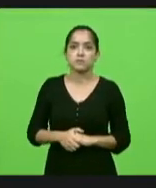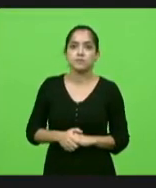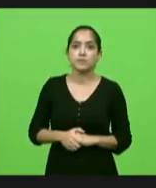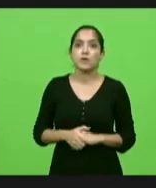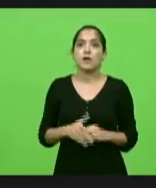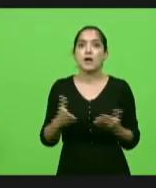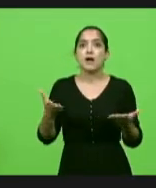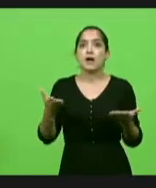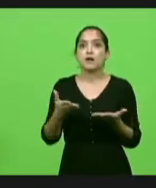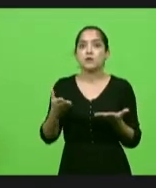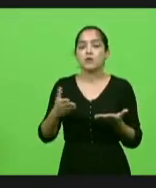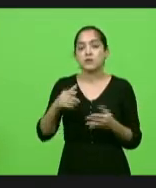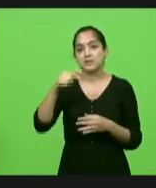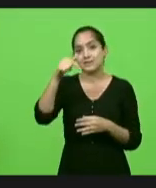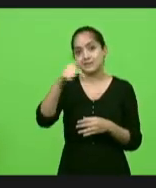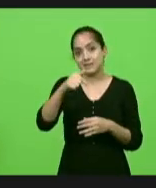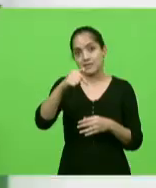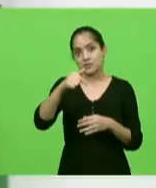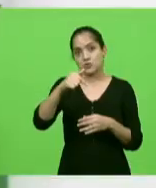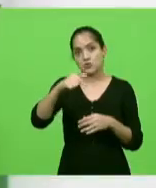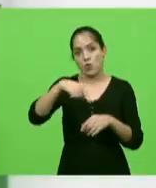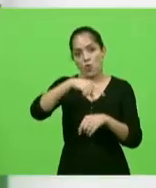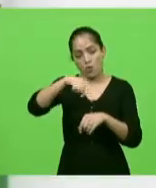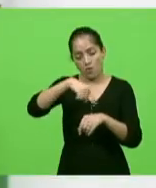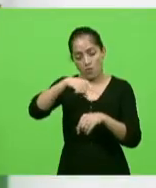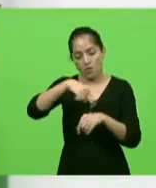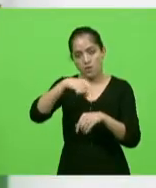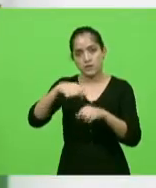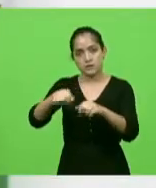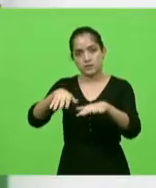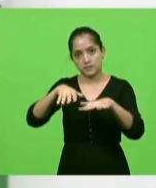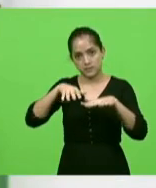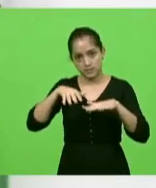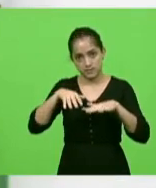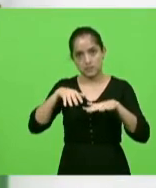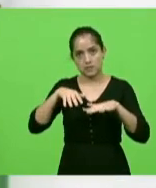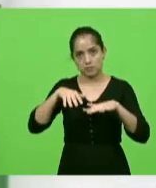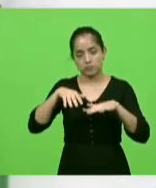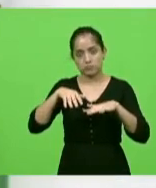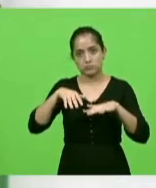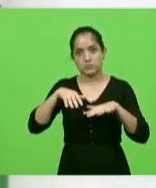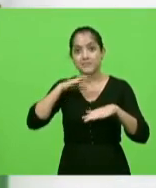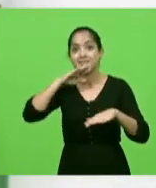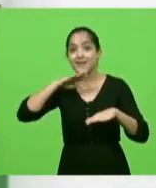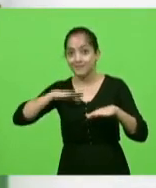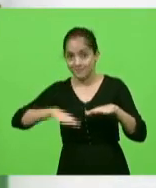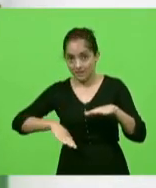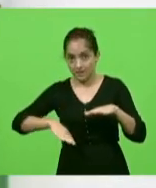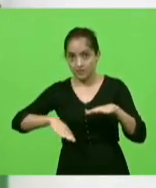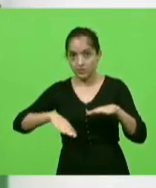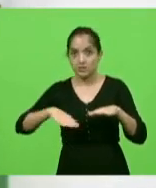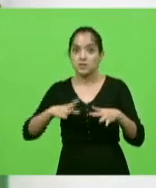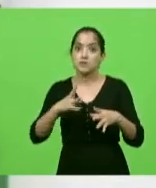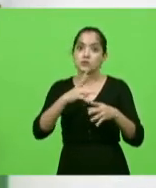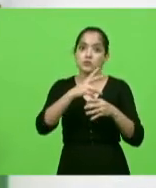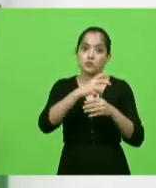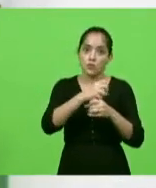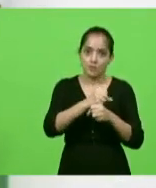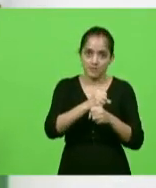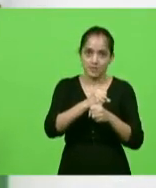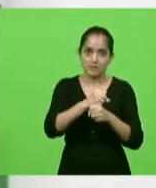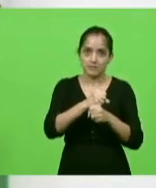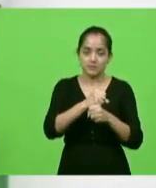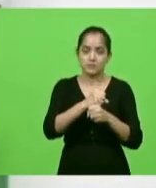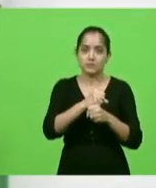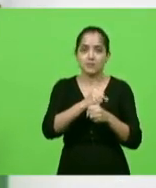nós estamos a 7 horas em sessão continuar Né desde na parte da tarde somando a parte da manhã